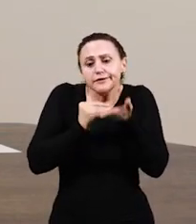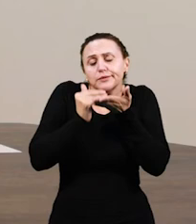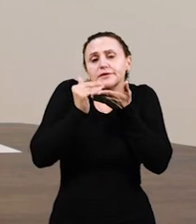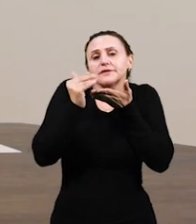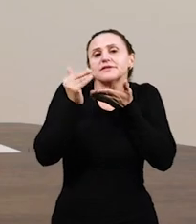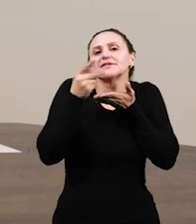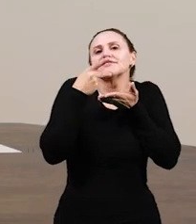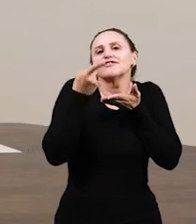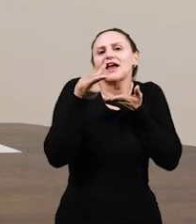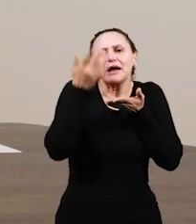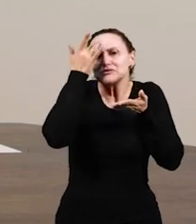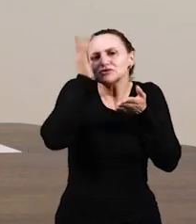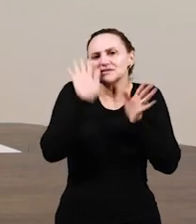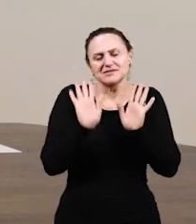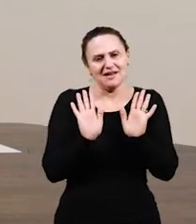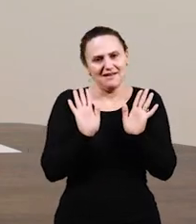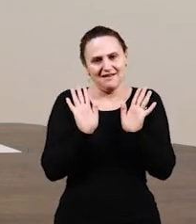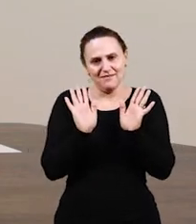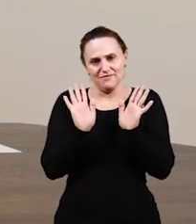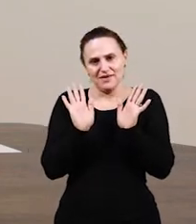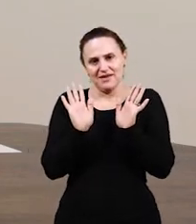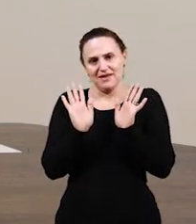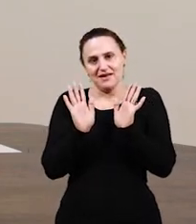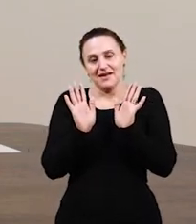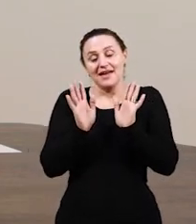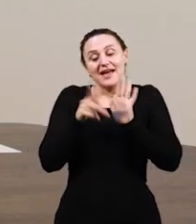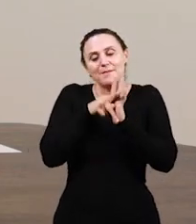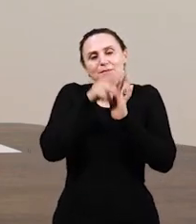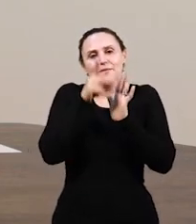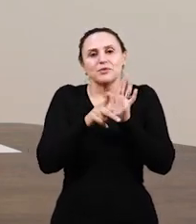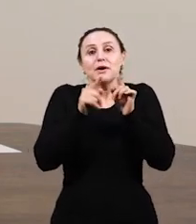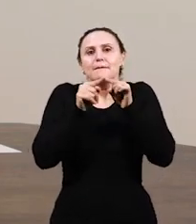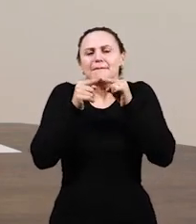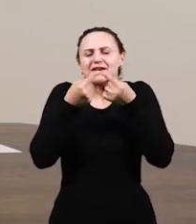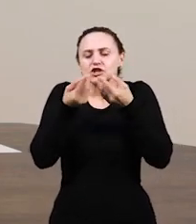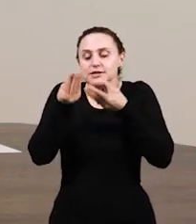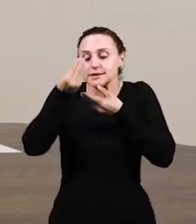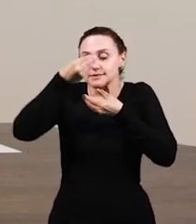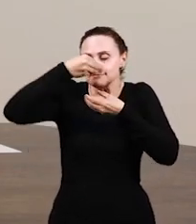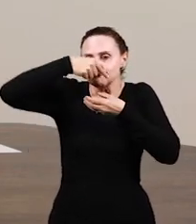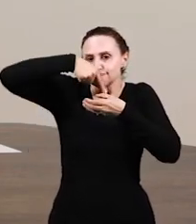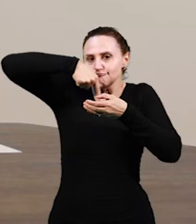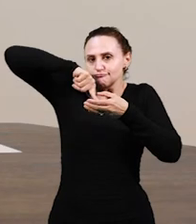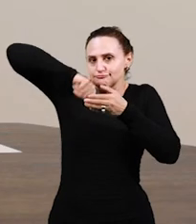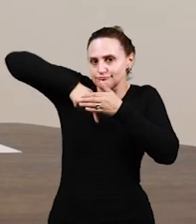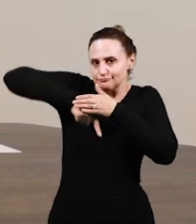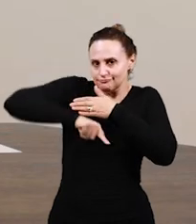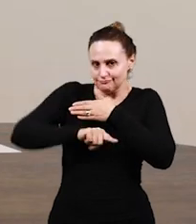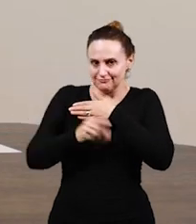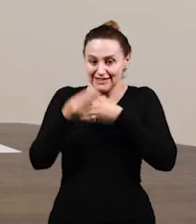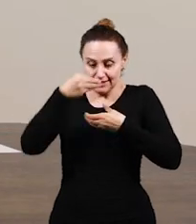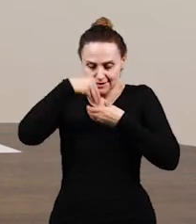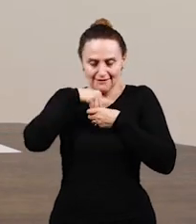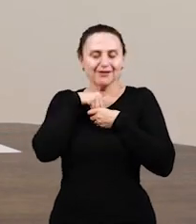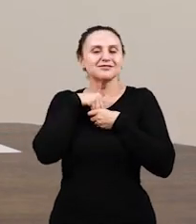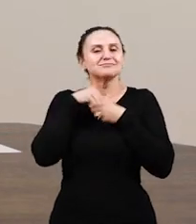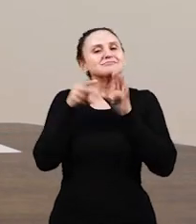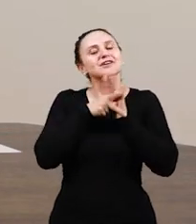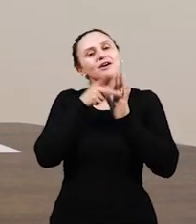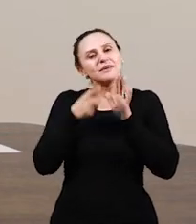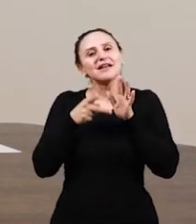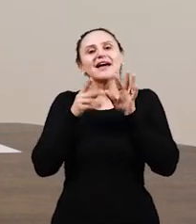é sujeito predicado mas como ela traz inato com ela traz junto com ela esse conhecimento ela vai